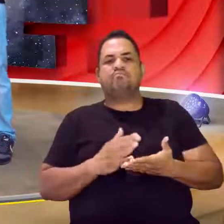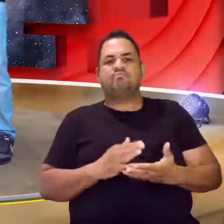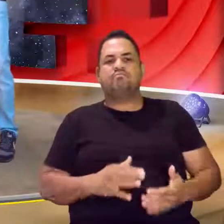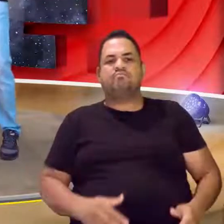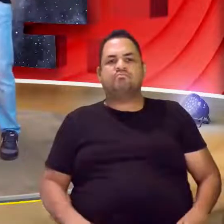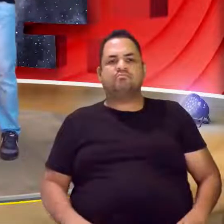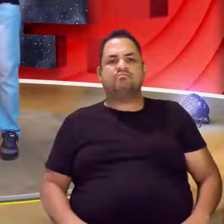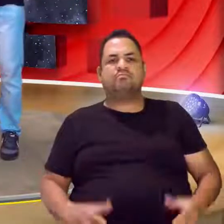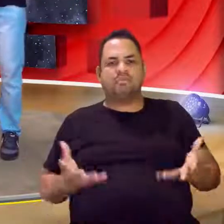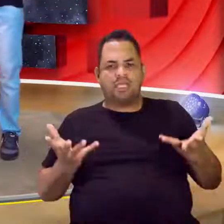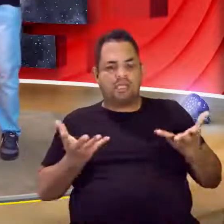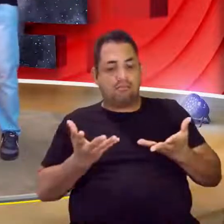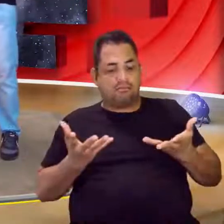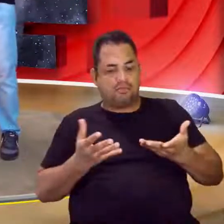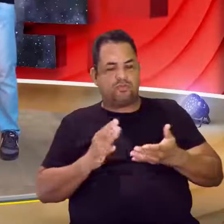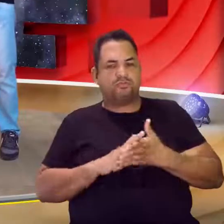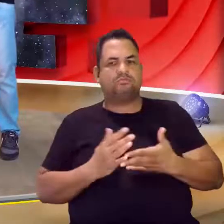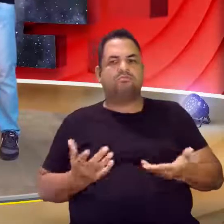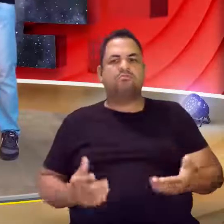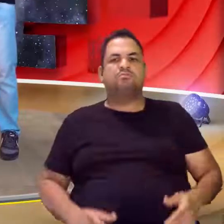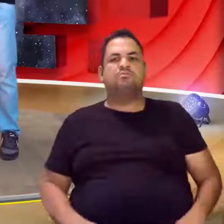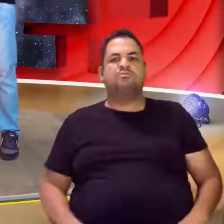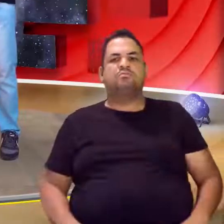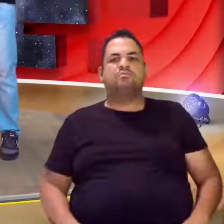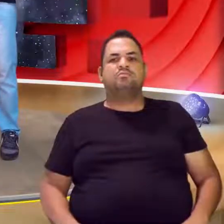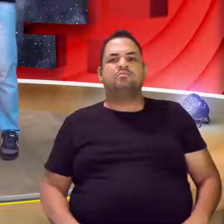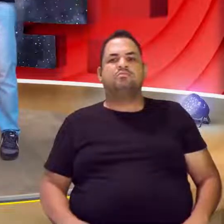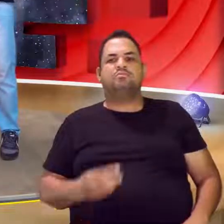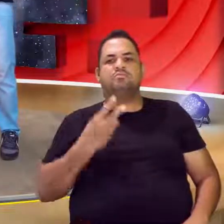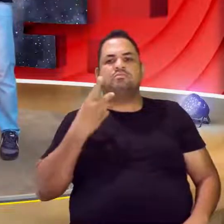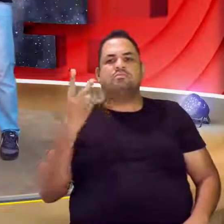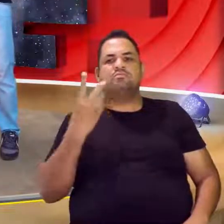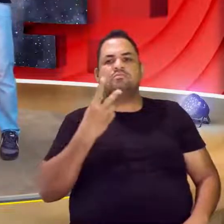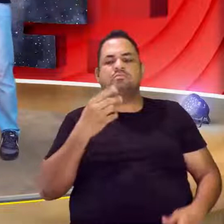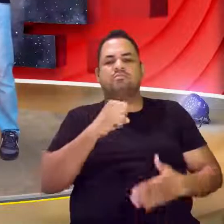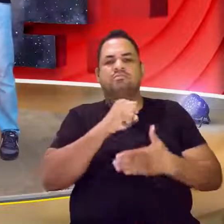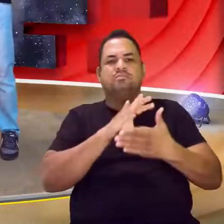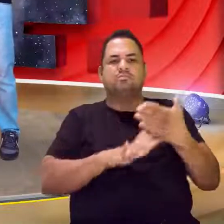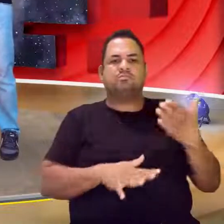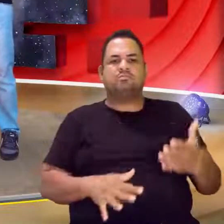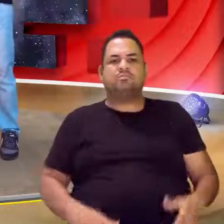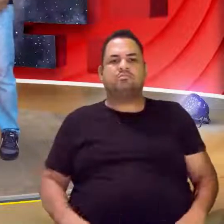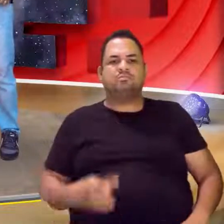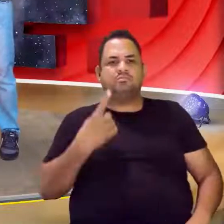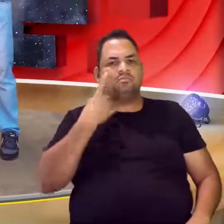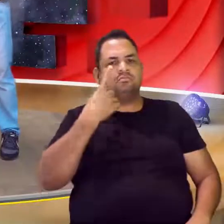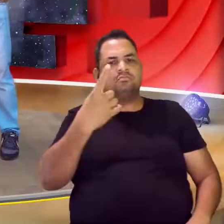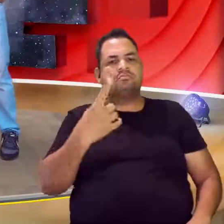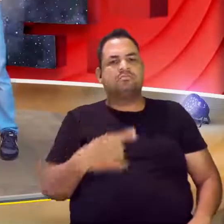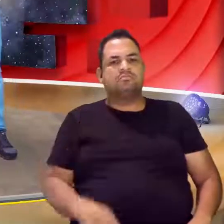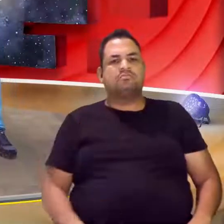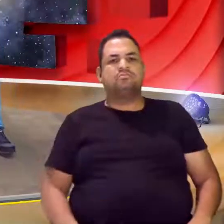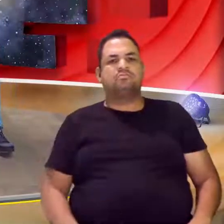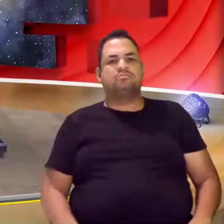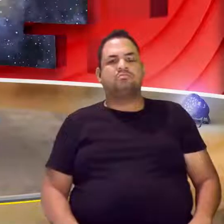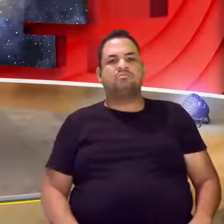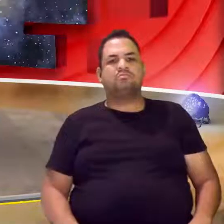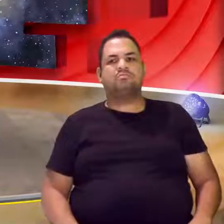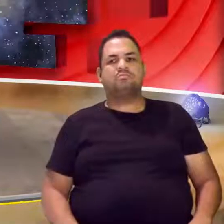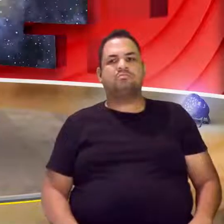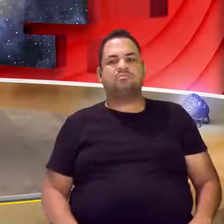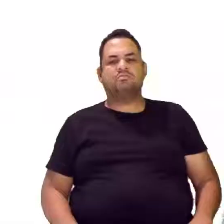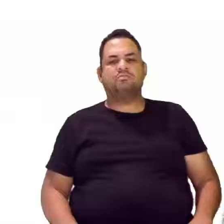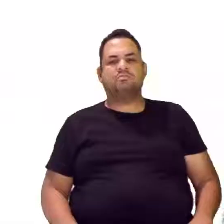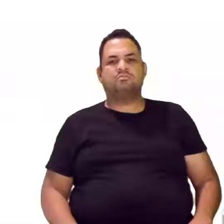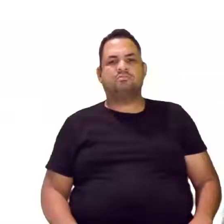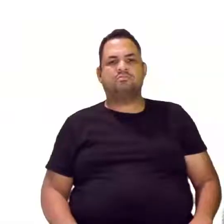já mais atual, atualizada. né? Isso. Vamos para a segunda questão? Vamos lá, então? Só para vocês verem uma coisa. Segunda questão do Enem, olha lá